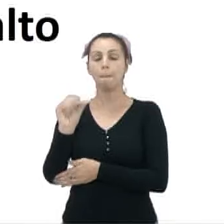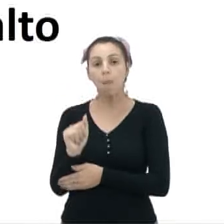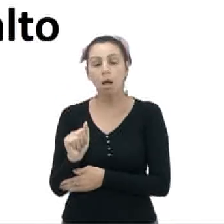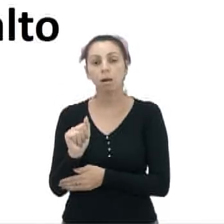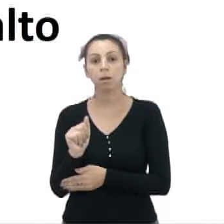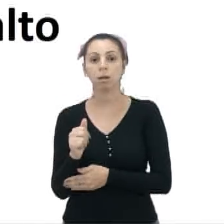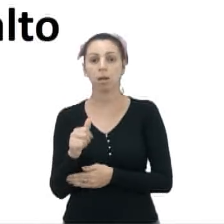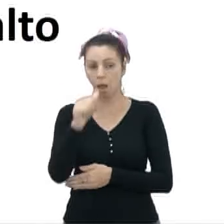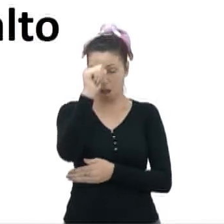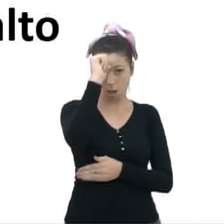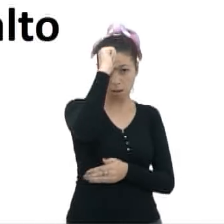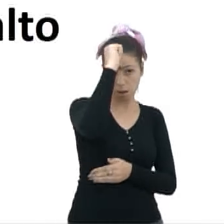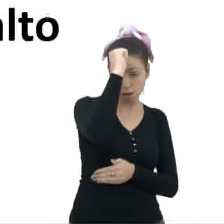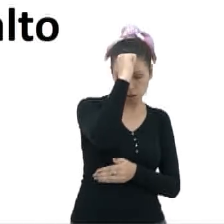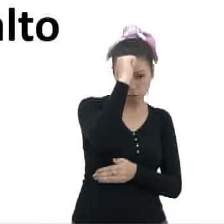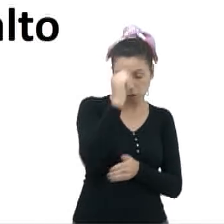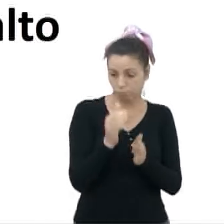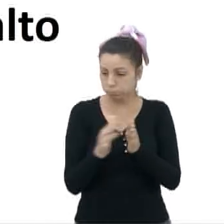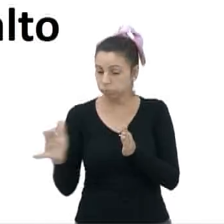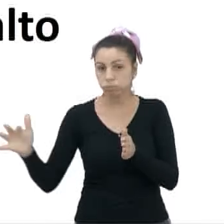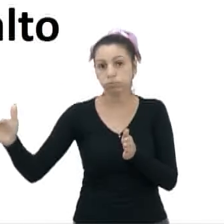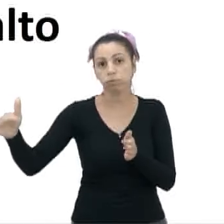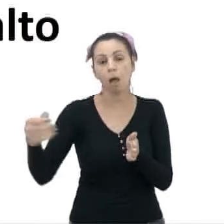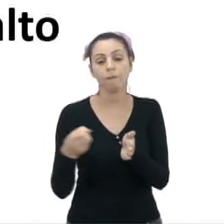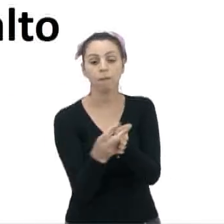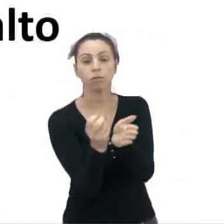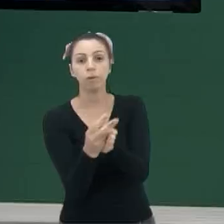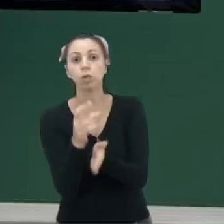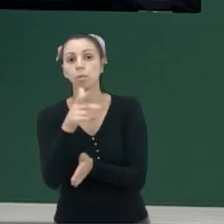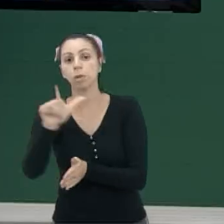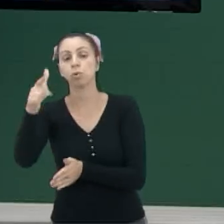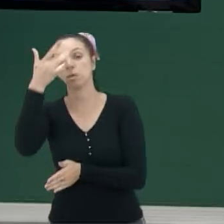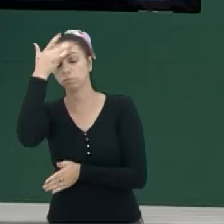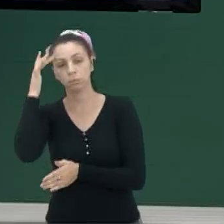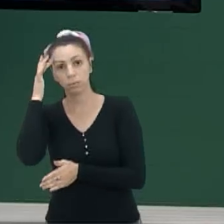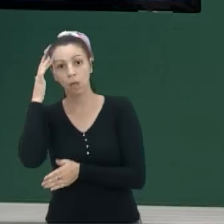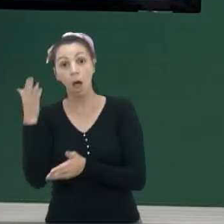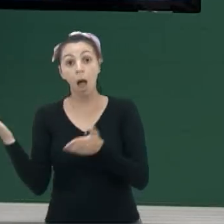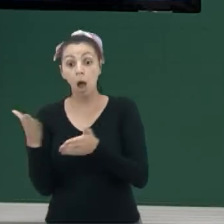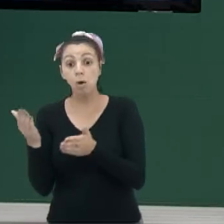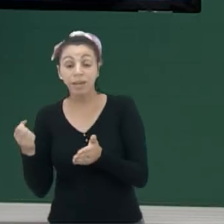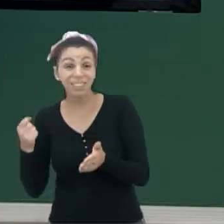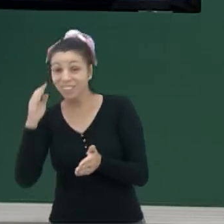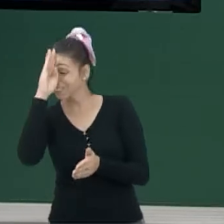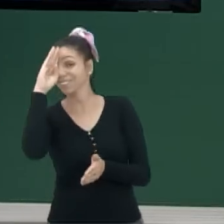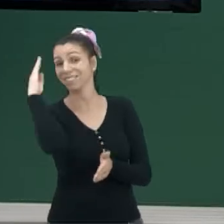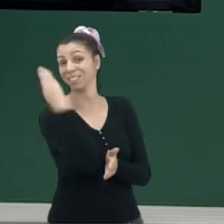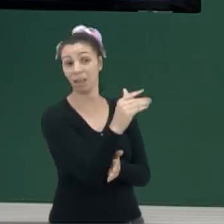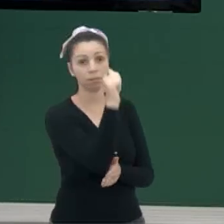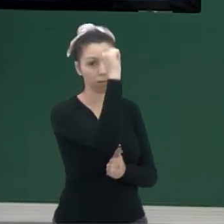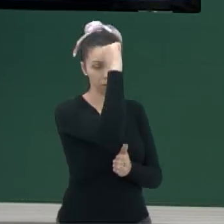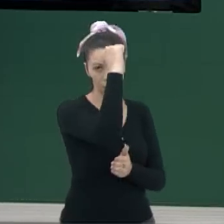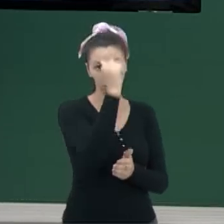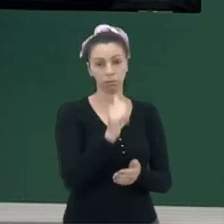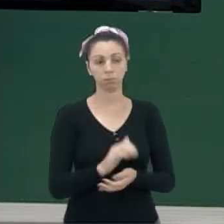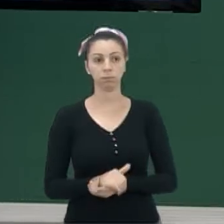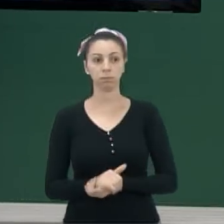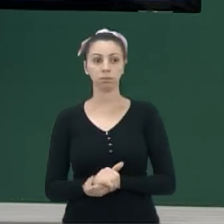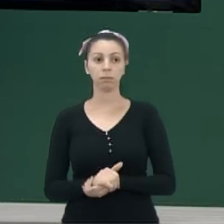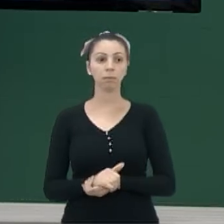lá buscar a Índia. Então eles tinham que traçar uma rota marítima através do mar.